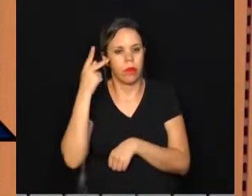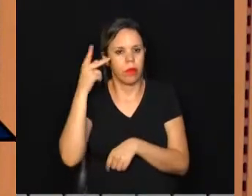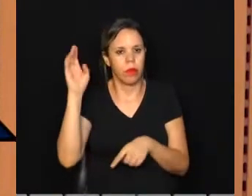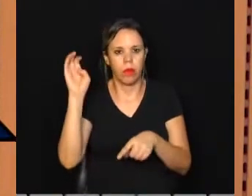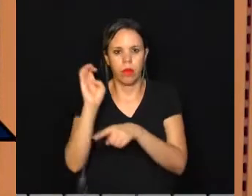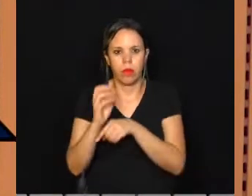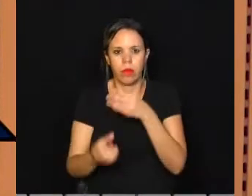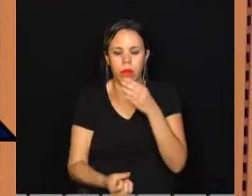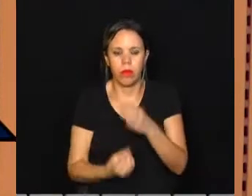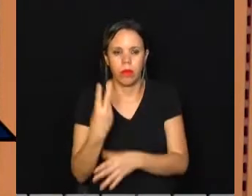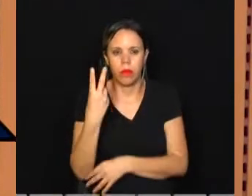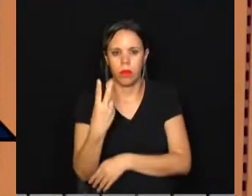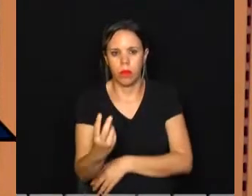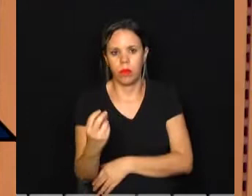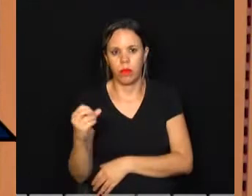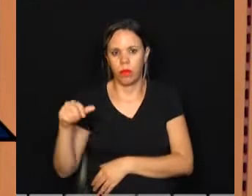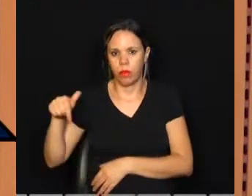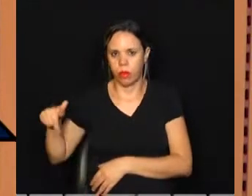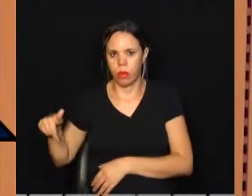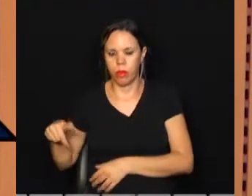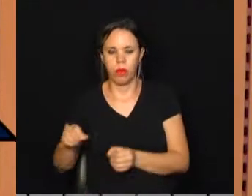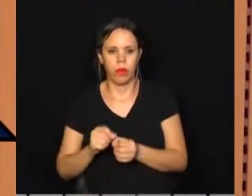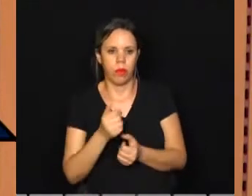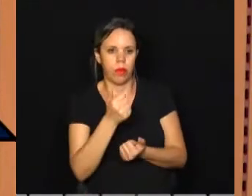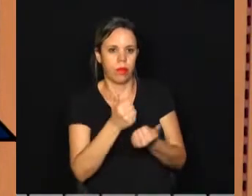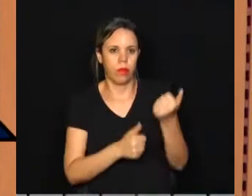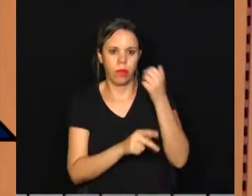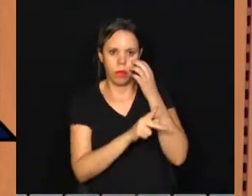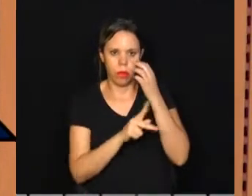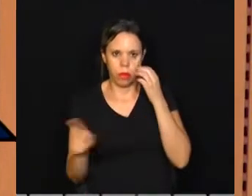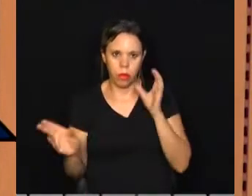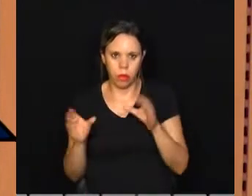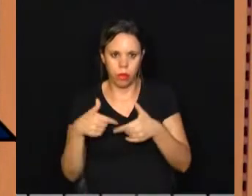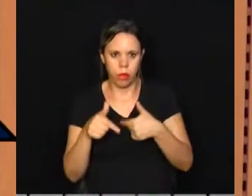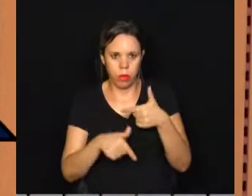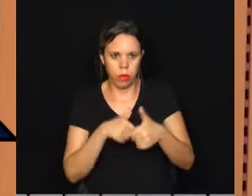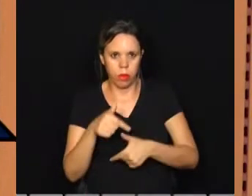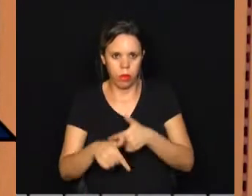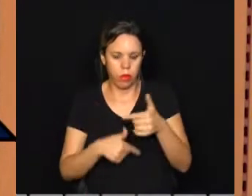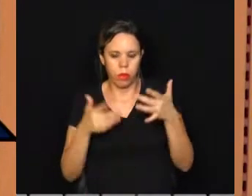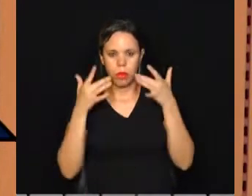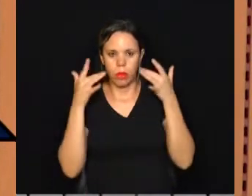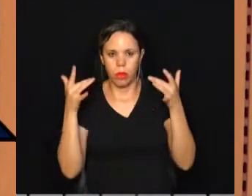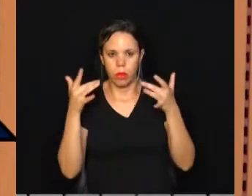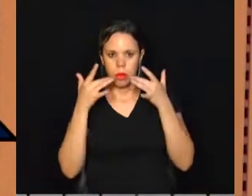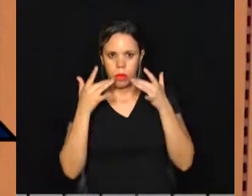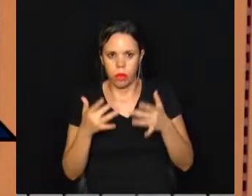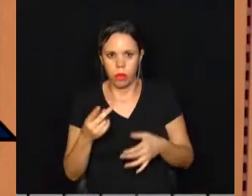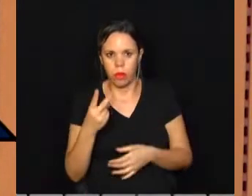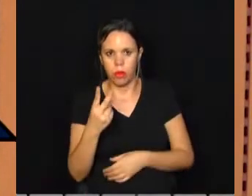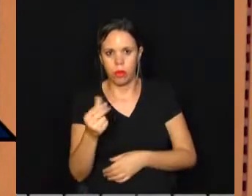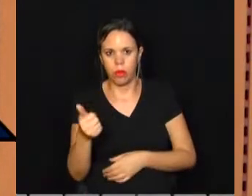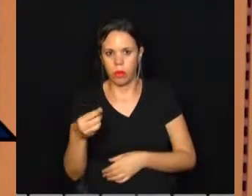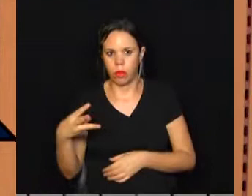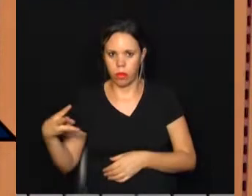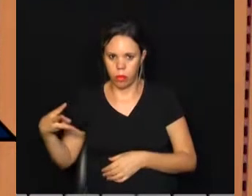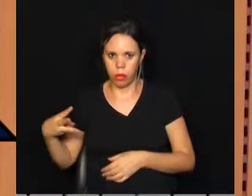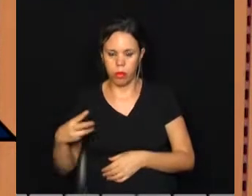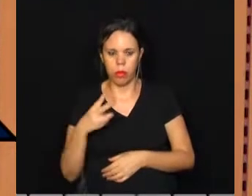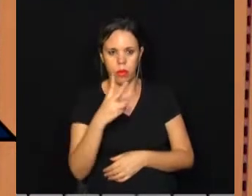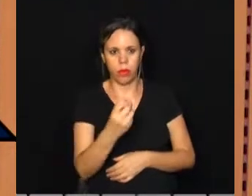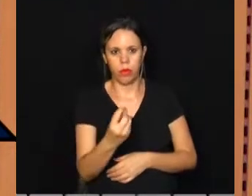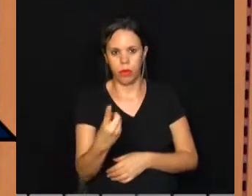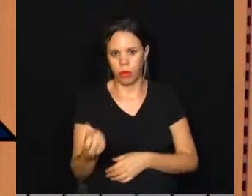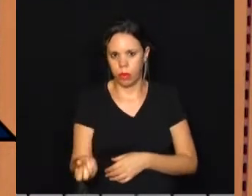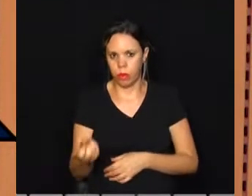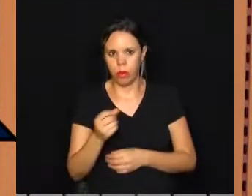em 2007, foi vice-presidenta da Cooperativa Paulista de Teatro entre 2013 e